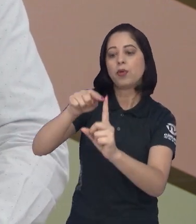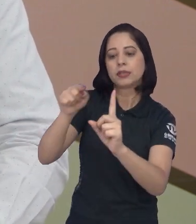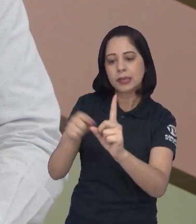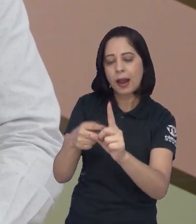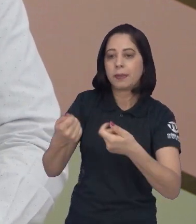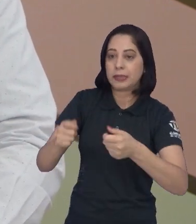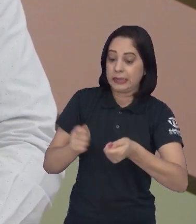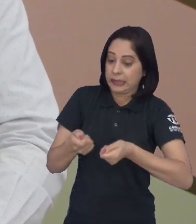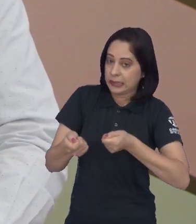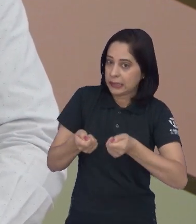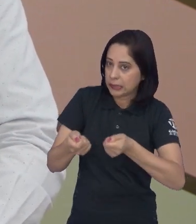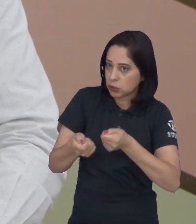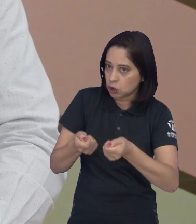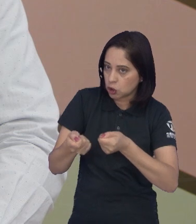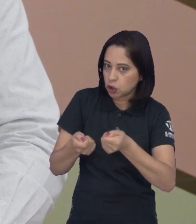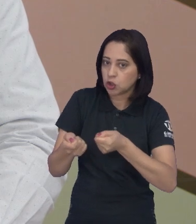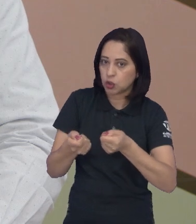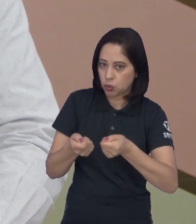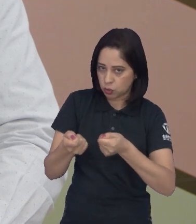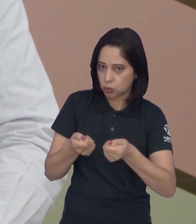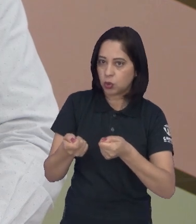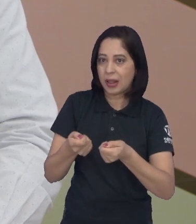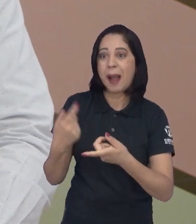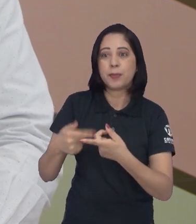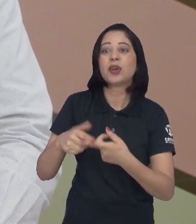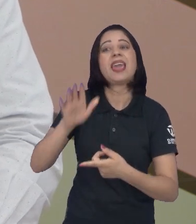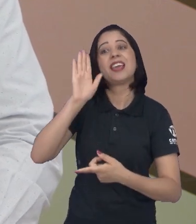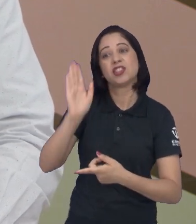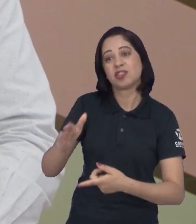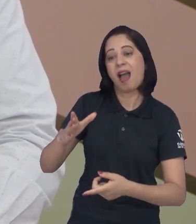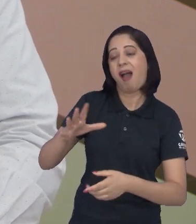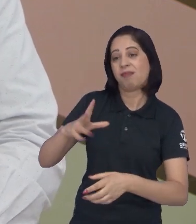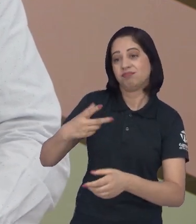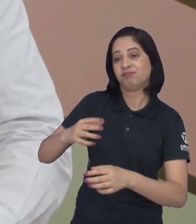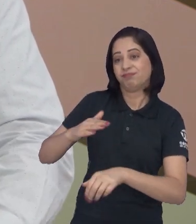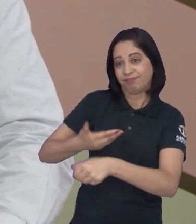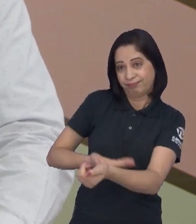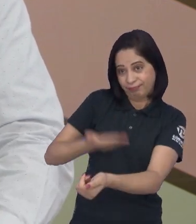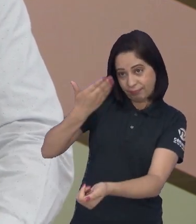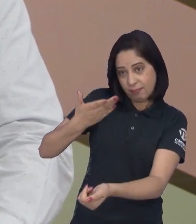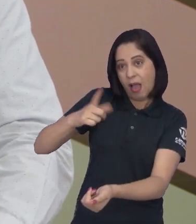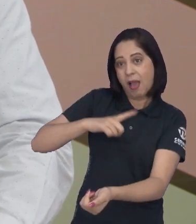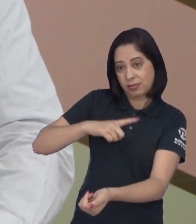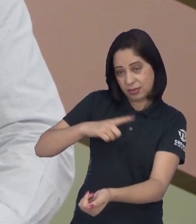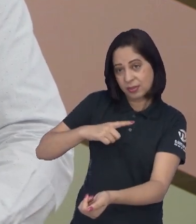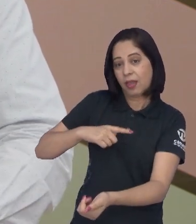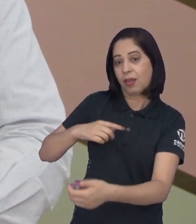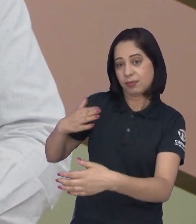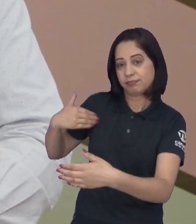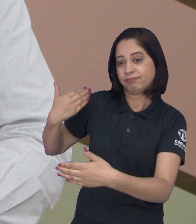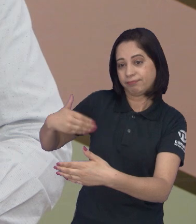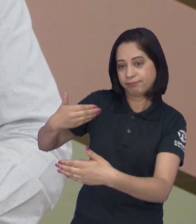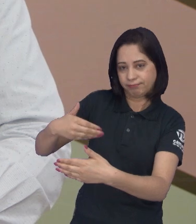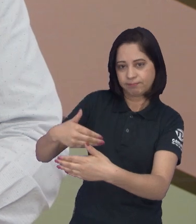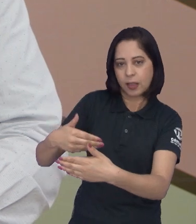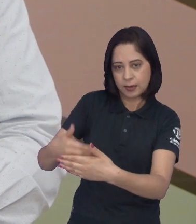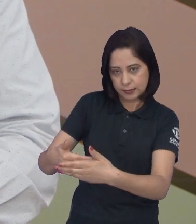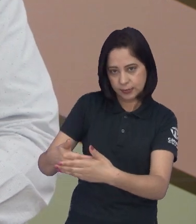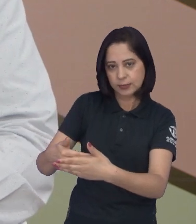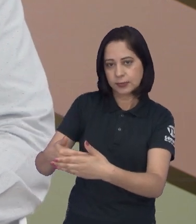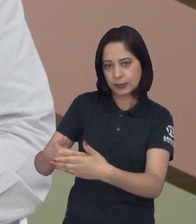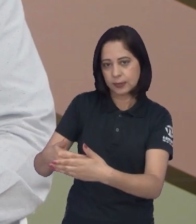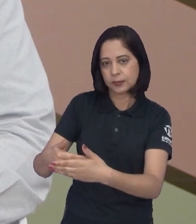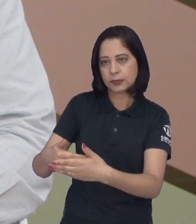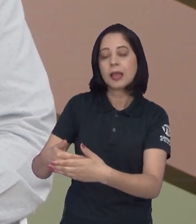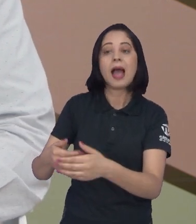controle dessa hipertensão que ela já tinha ou já tinha uma predisposição E aí tem que ajustar medicamento por causa da da transmissão